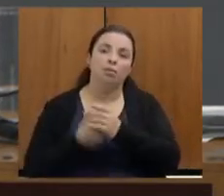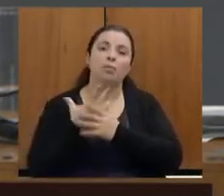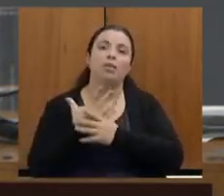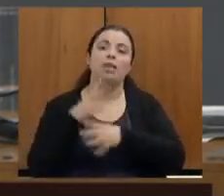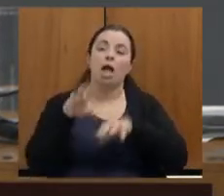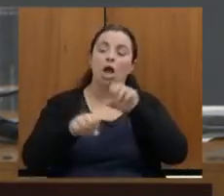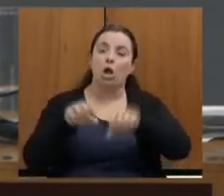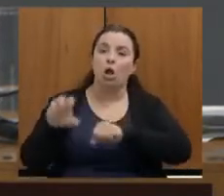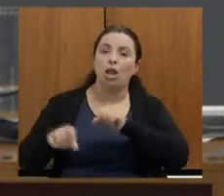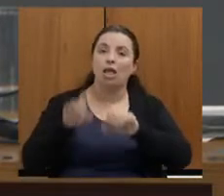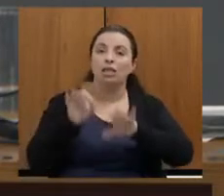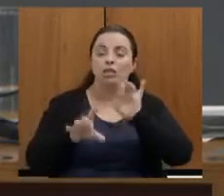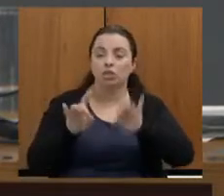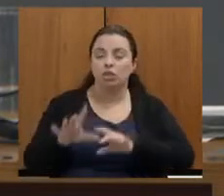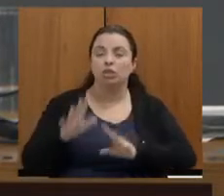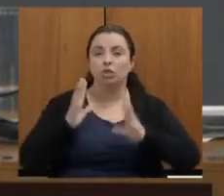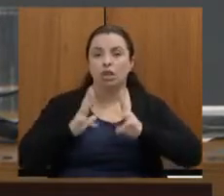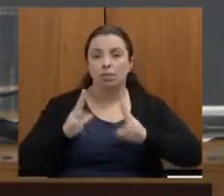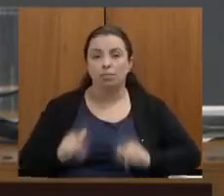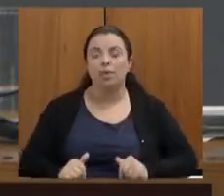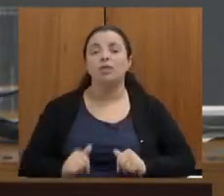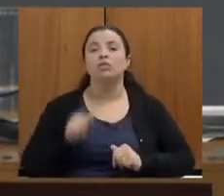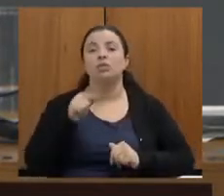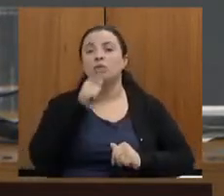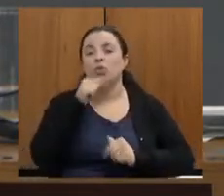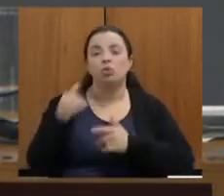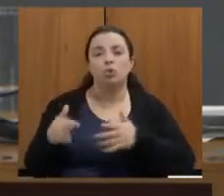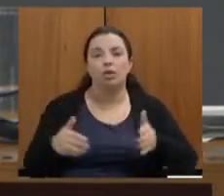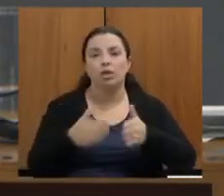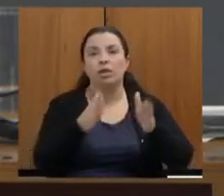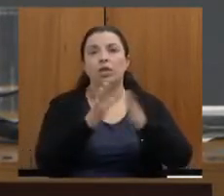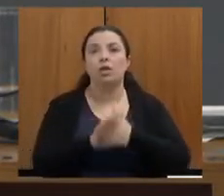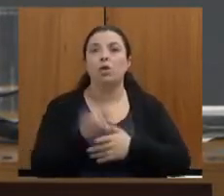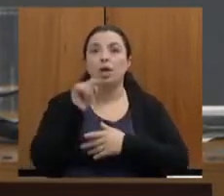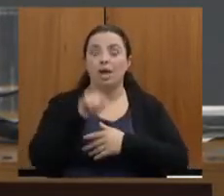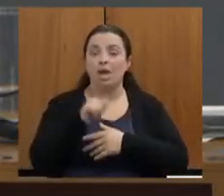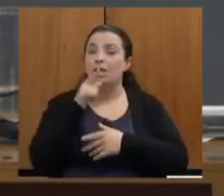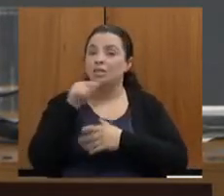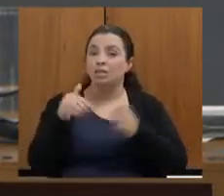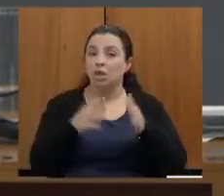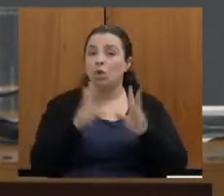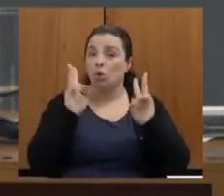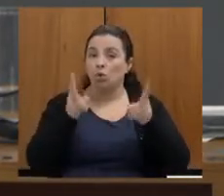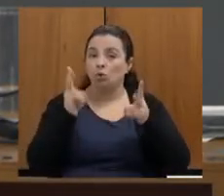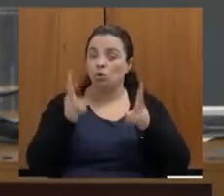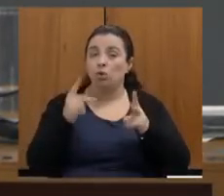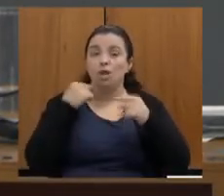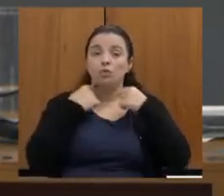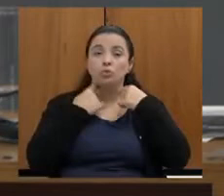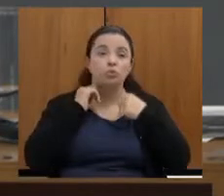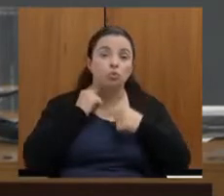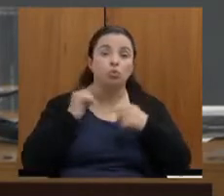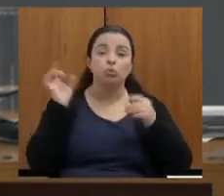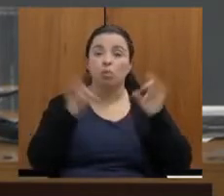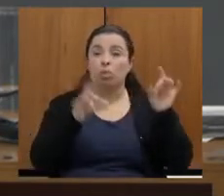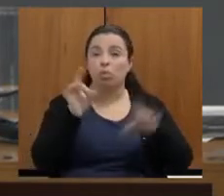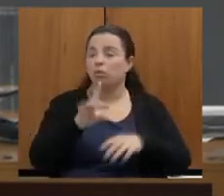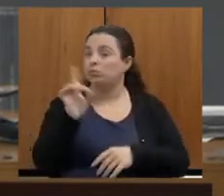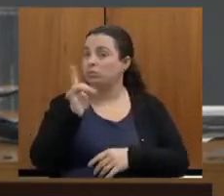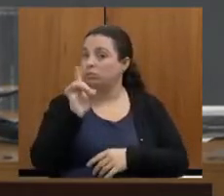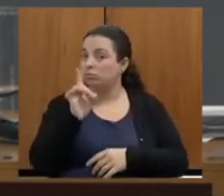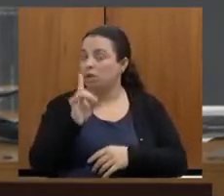é claro De Todo O saneamento do Rio que não pode continuar sendo poluído como são no dia de hoje